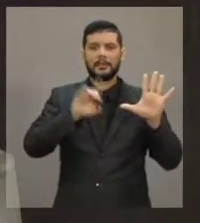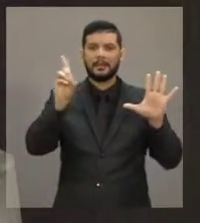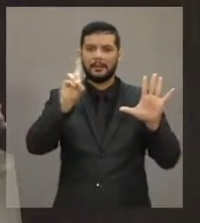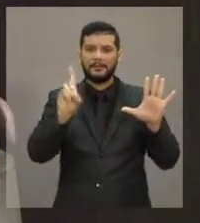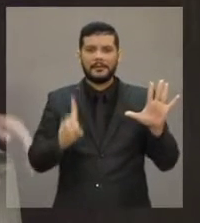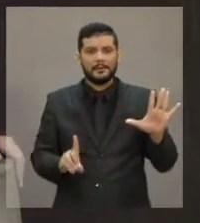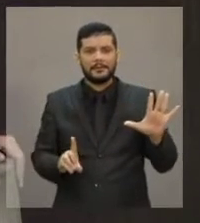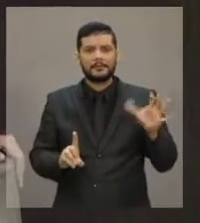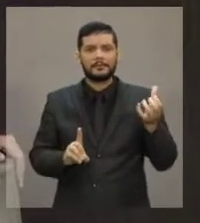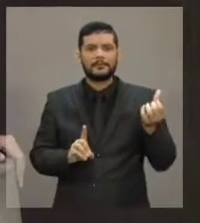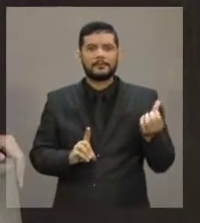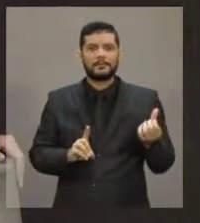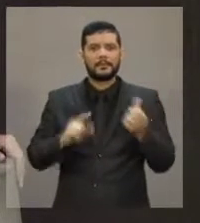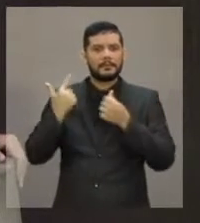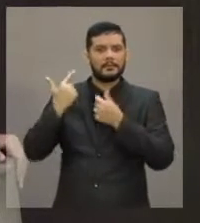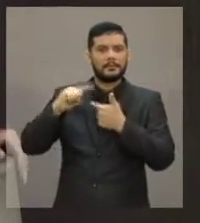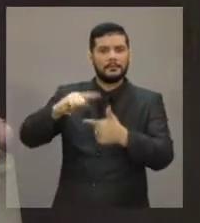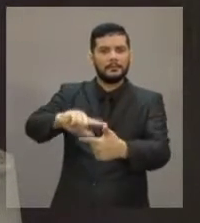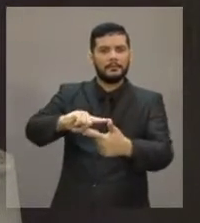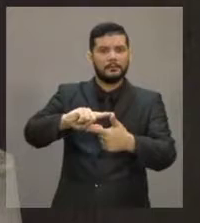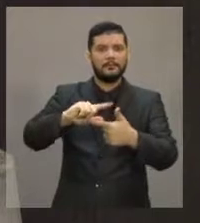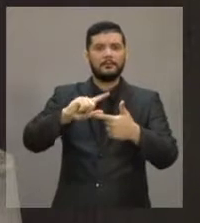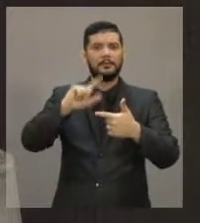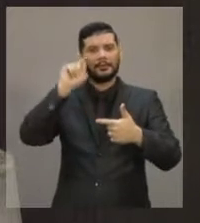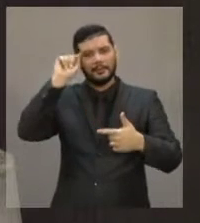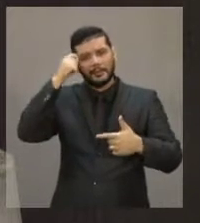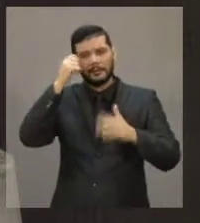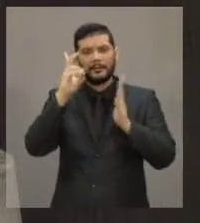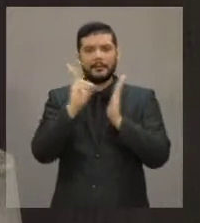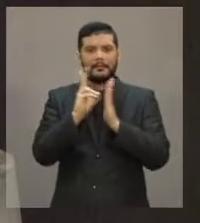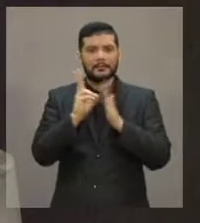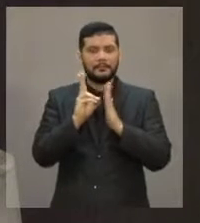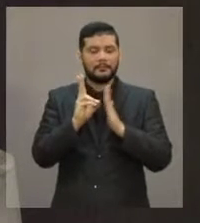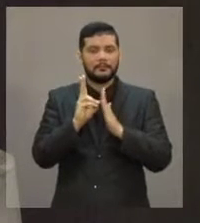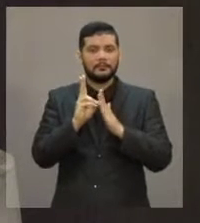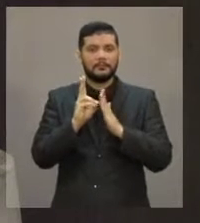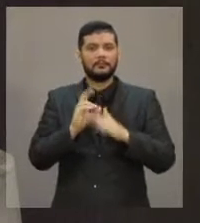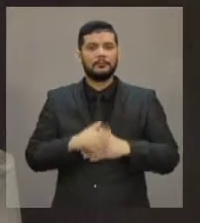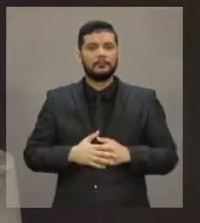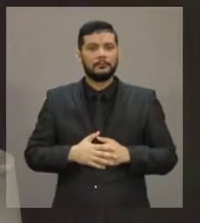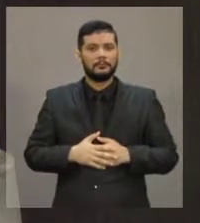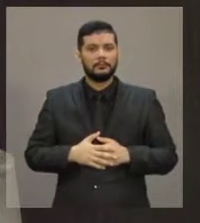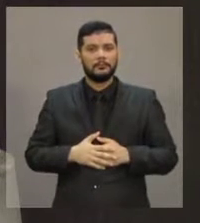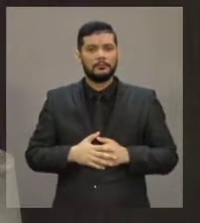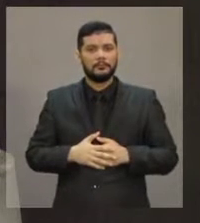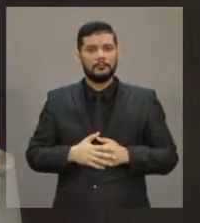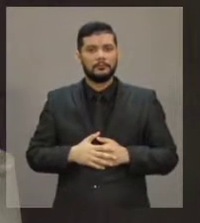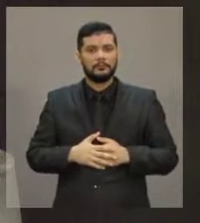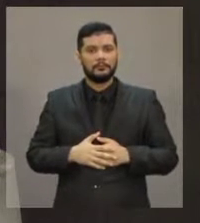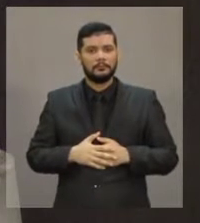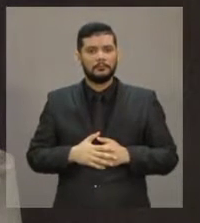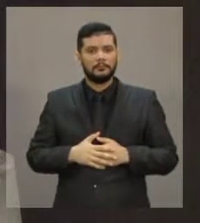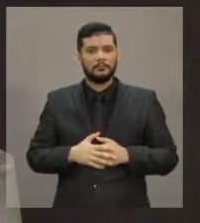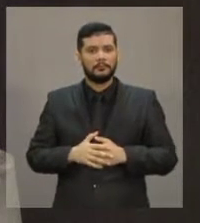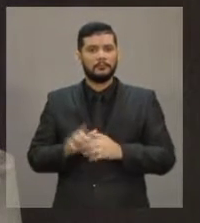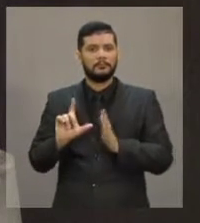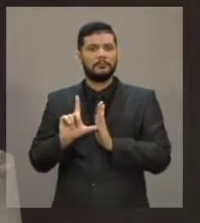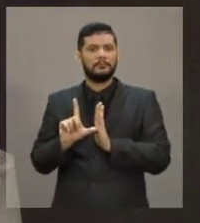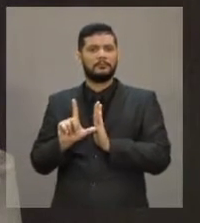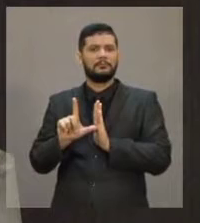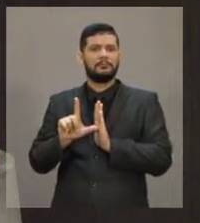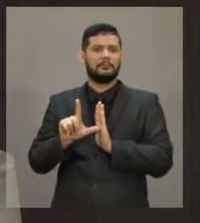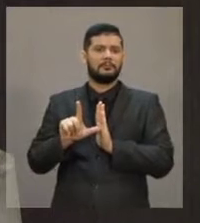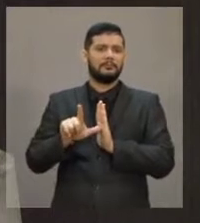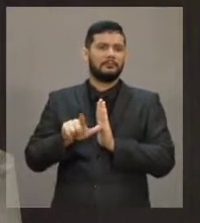deficiência, as populações tradicionais, indígenas, quilombola. O Brasil só fez isso há 30 anos, no marco